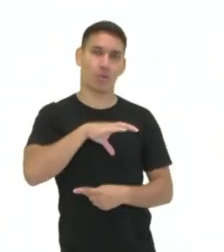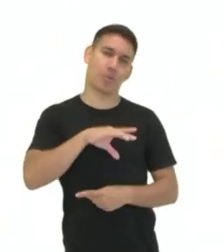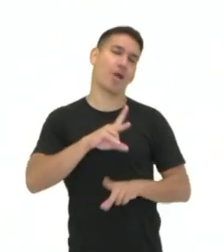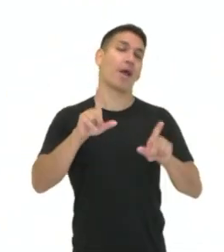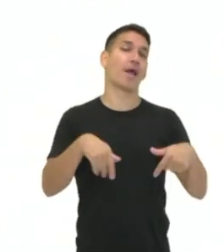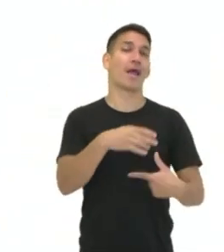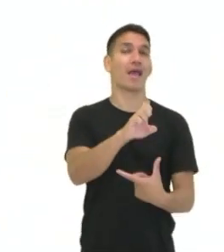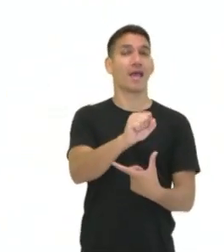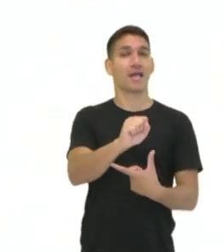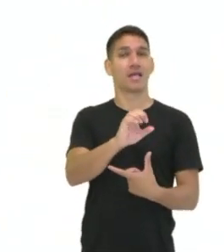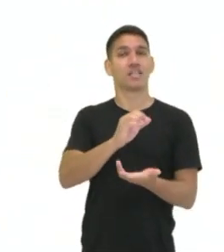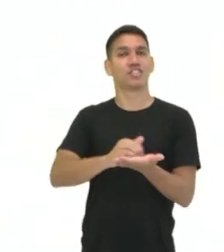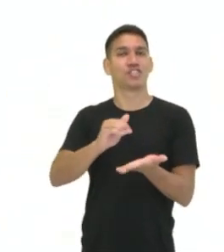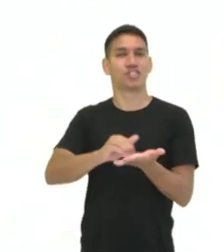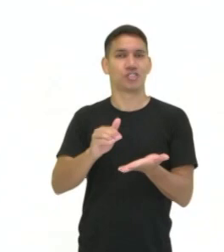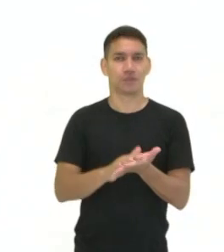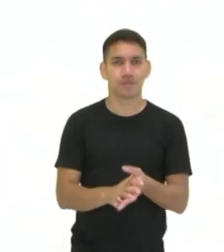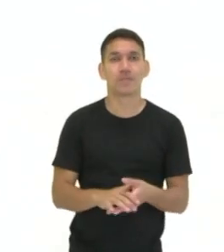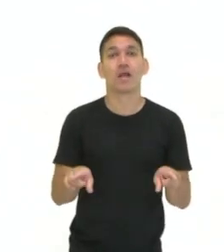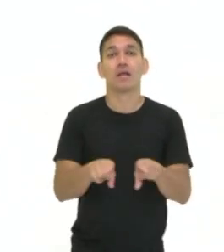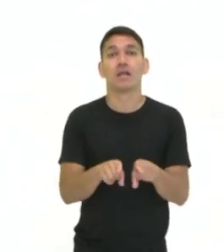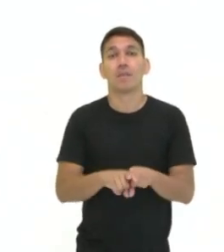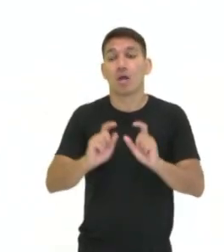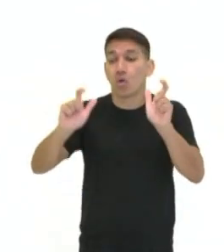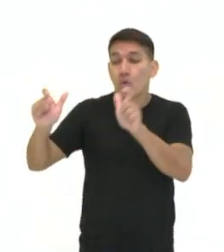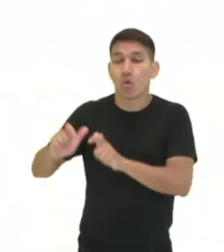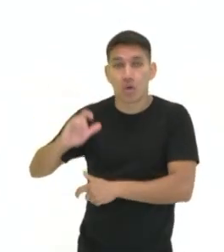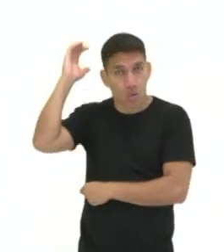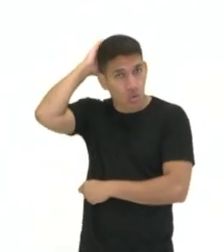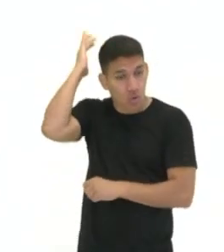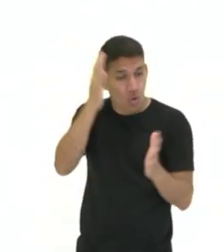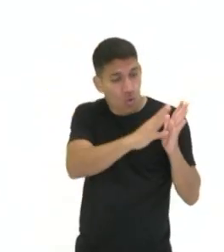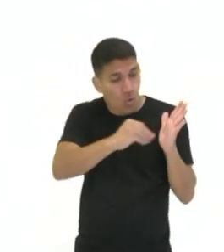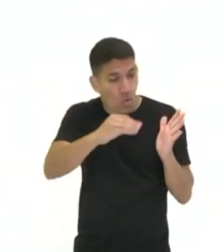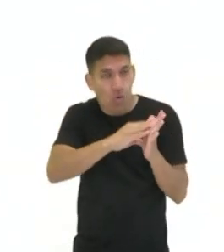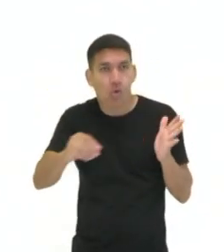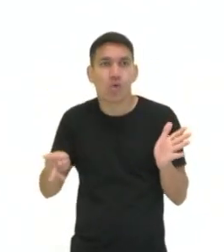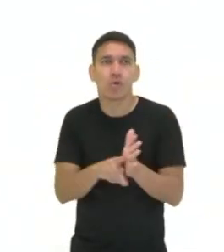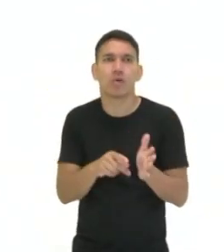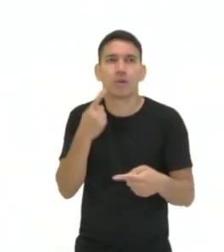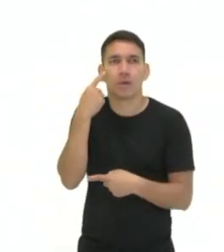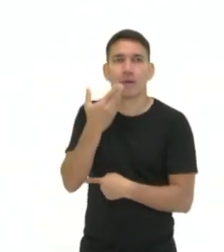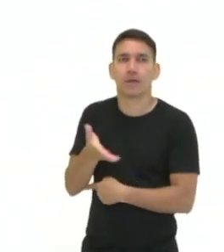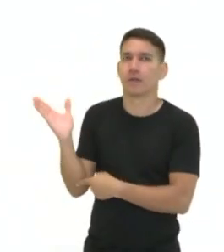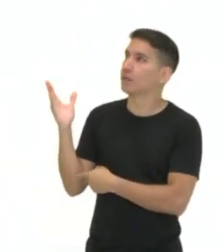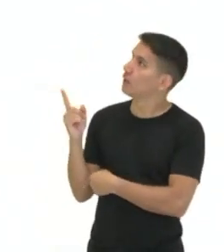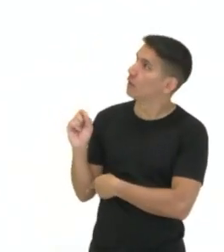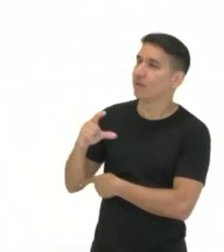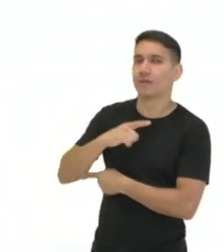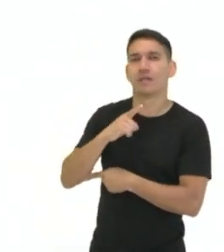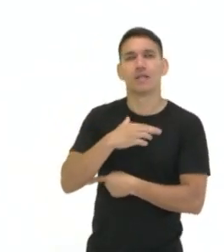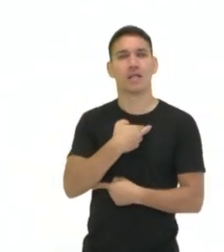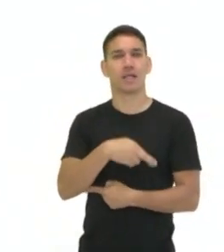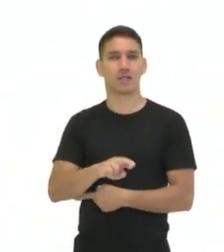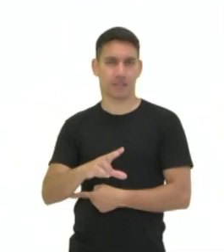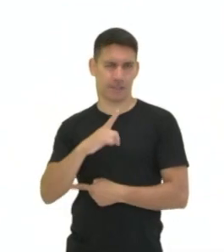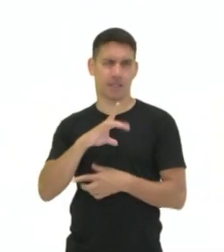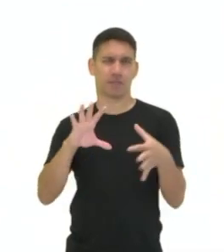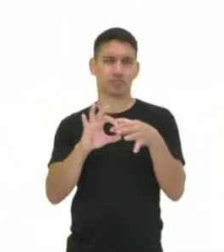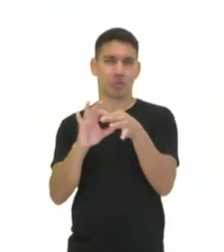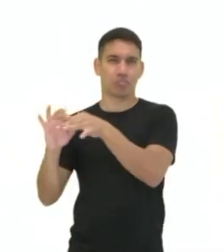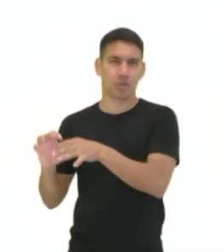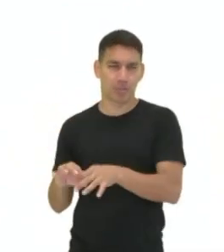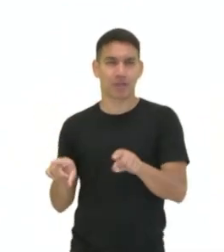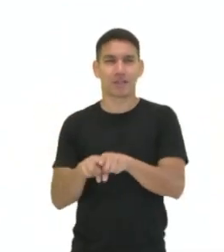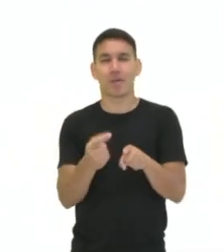pela escrita eram chamados monges copistas. Os livros escritos por eles eram desde temas religiosos cristãos até temáticas estrangeiras e de outras épocas,